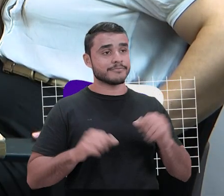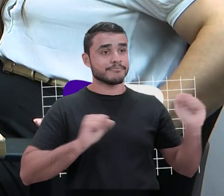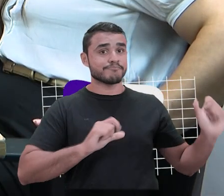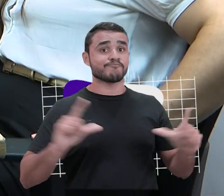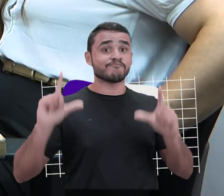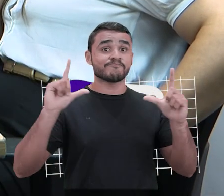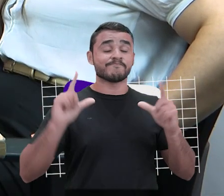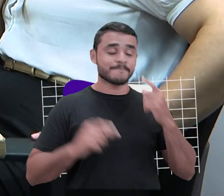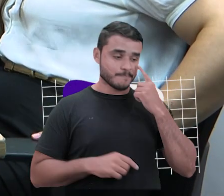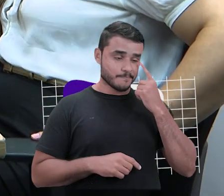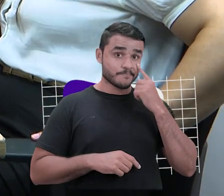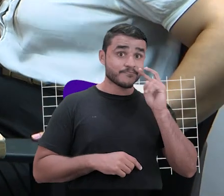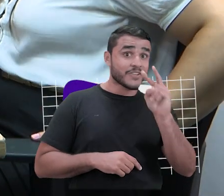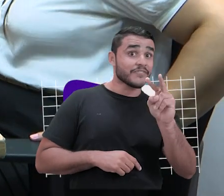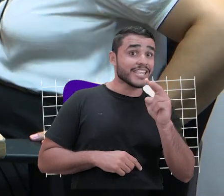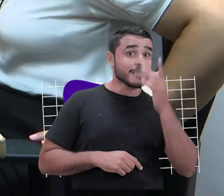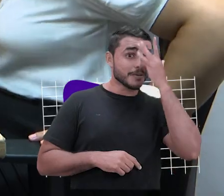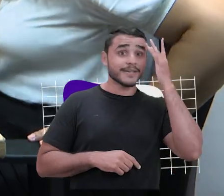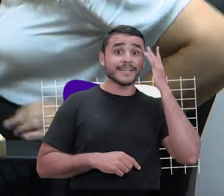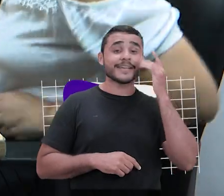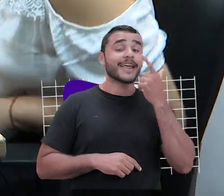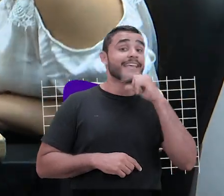Eu tô vendo ela bem ali.